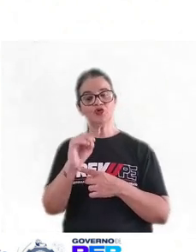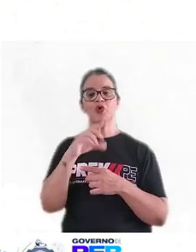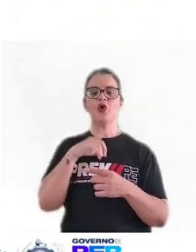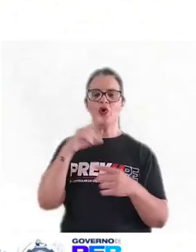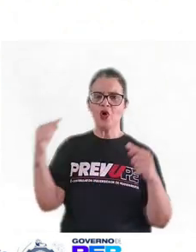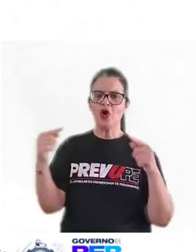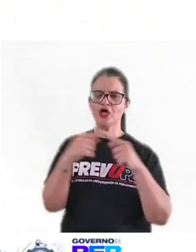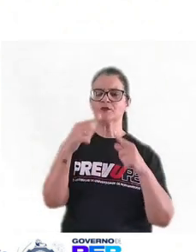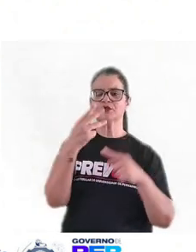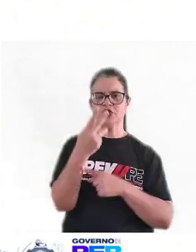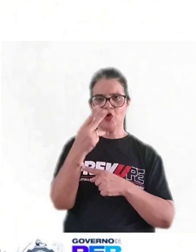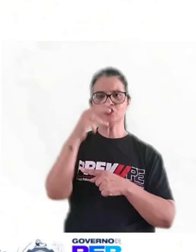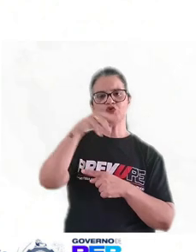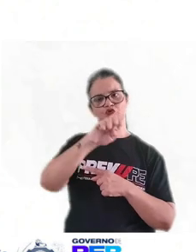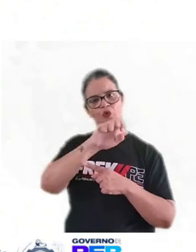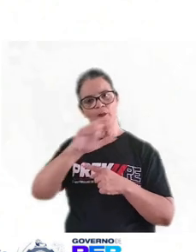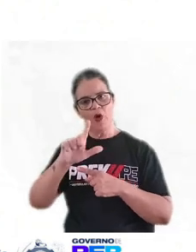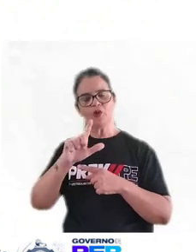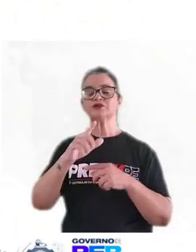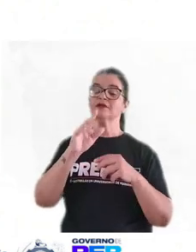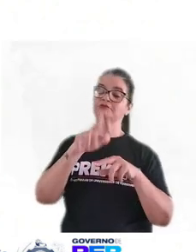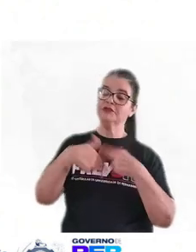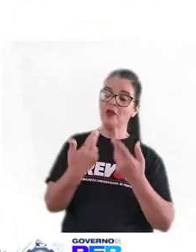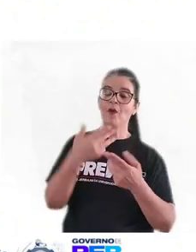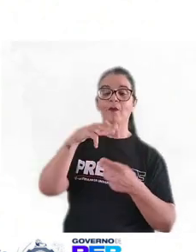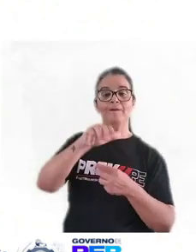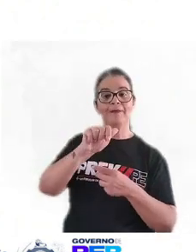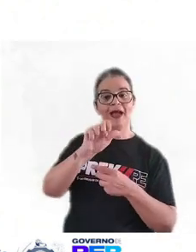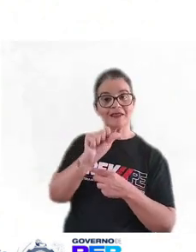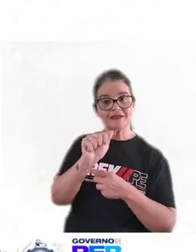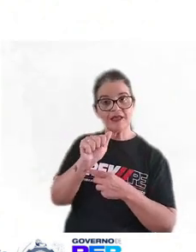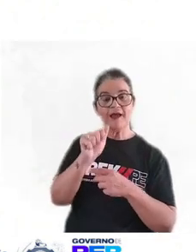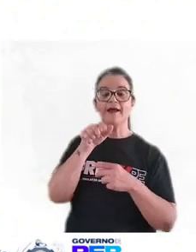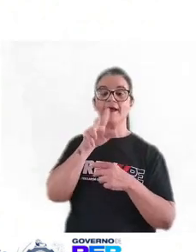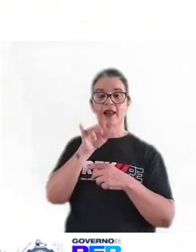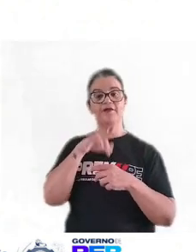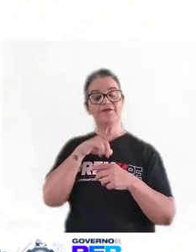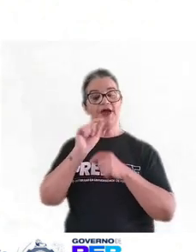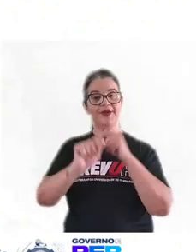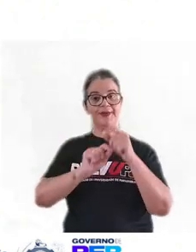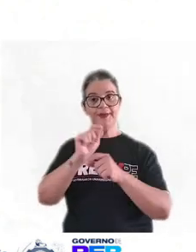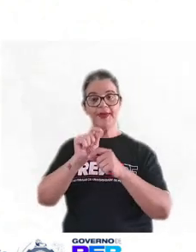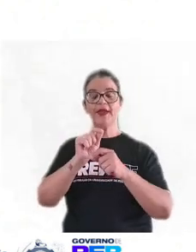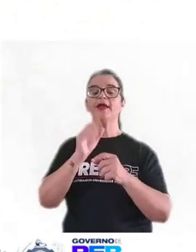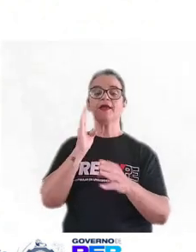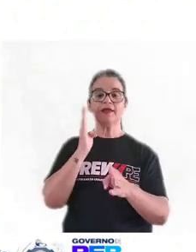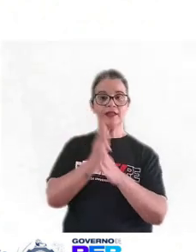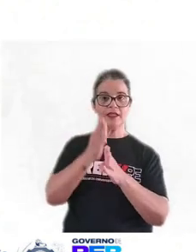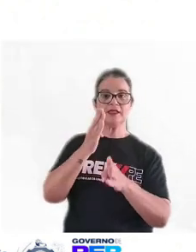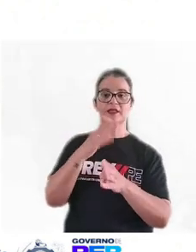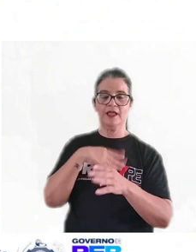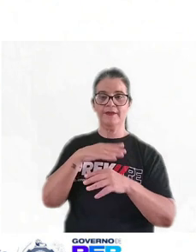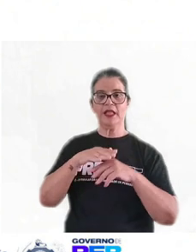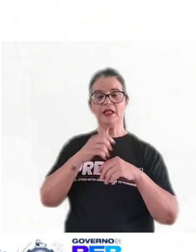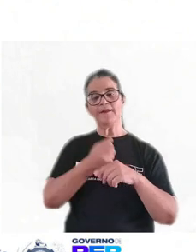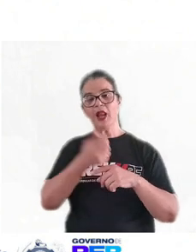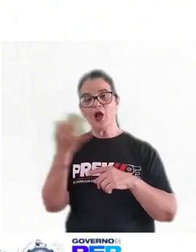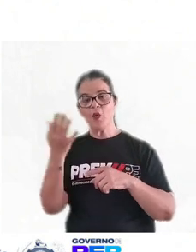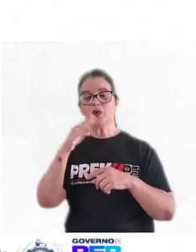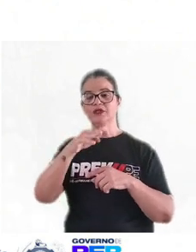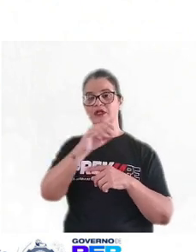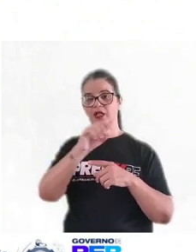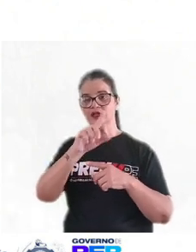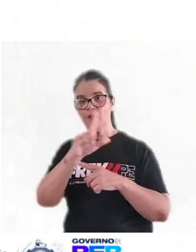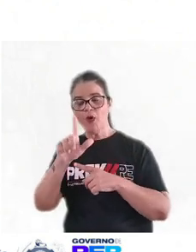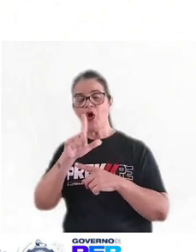sódio correspondente a esses 2 mols, certo? Então, essa massa vai ser determinada